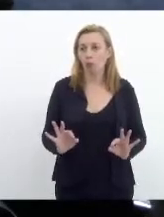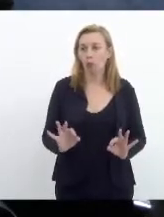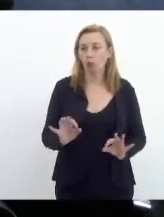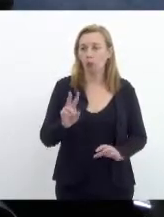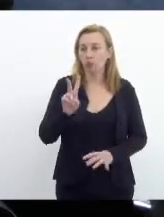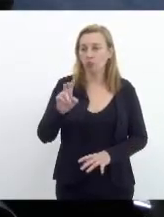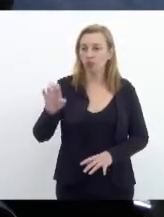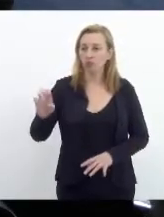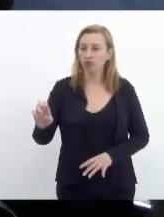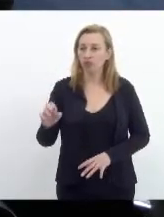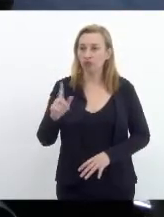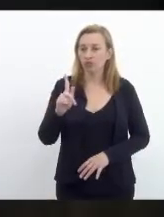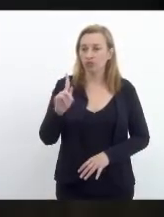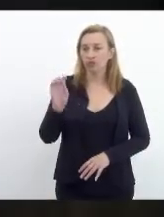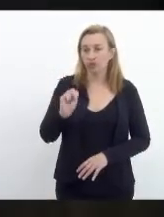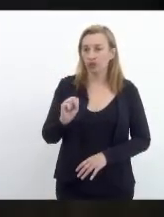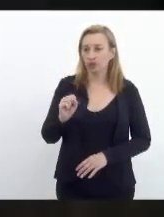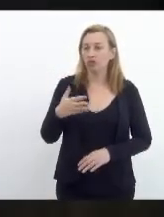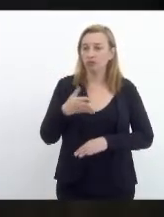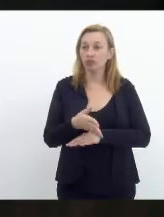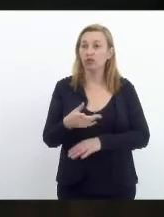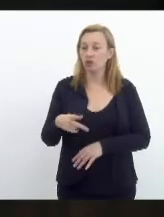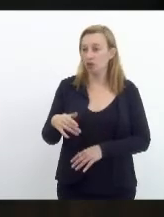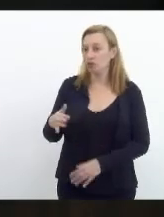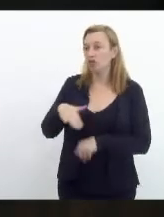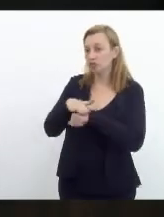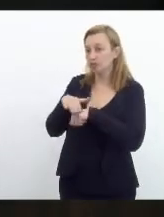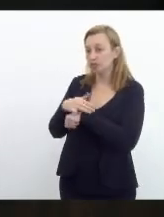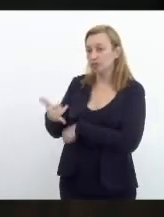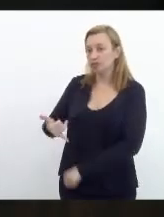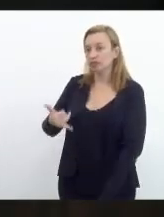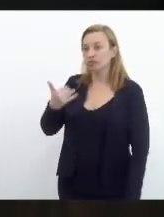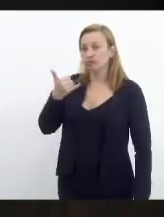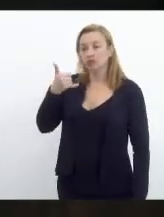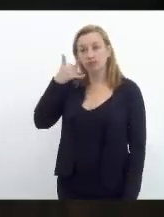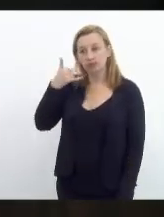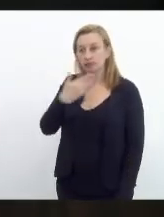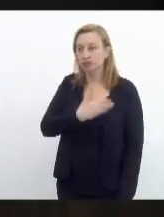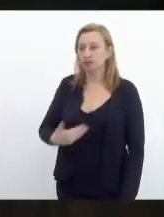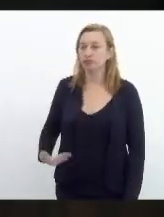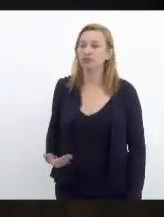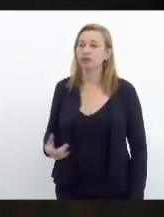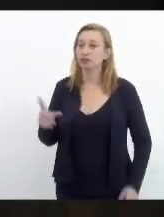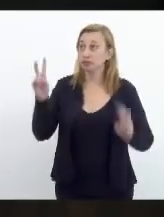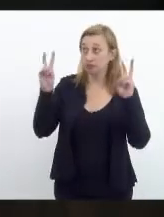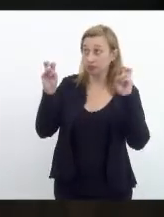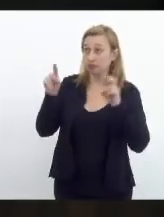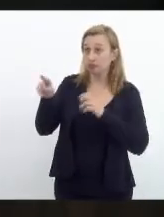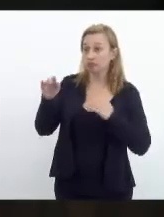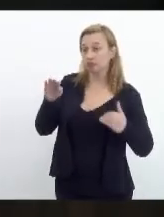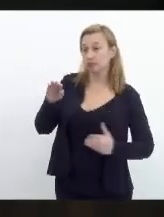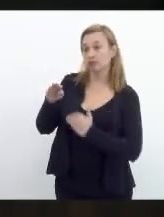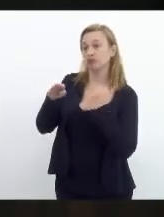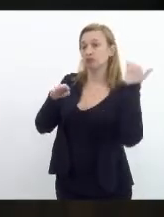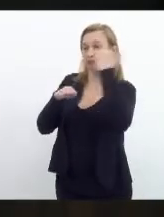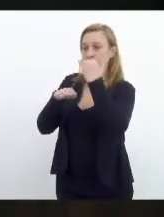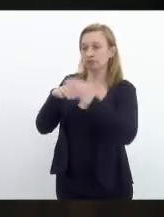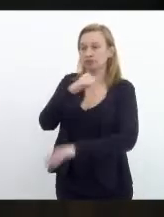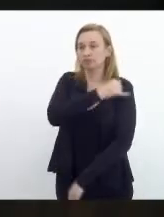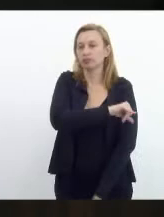chegar... Falei hoje pela manhã com o governador sobre esse tema, em relação também às matérias do Supera Rio.